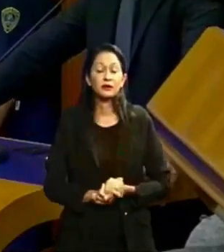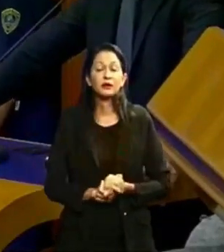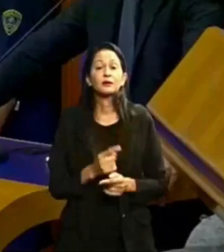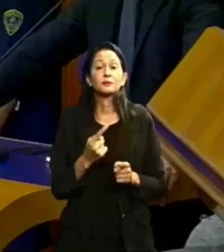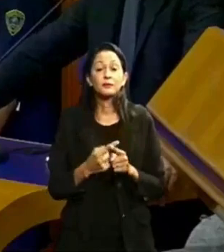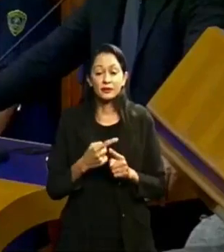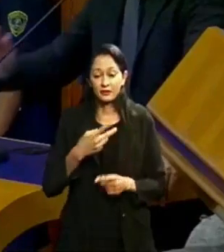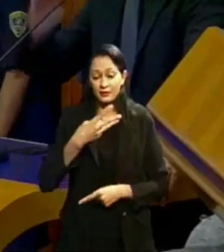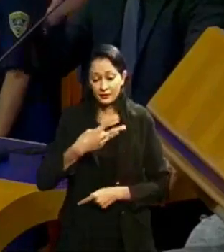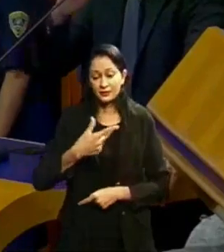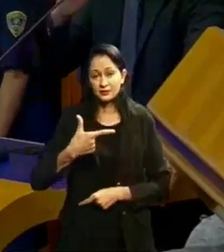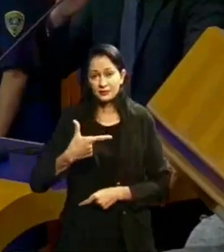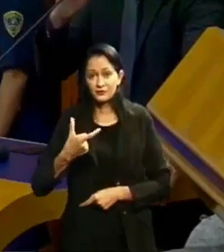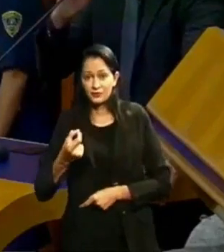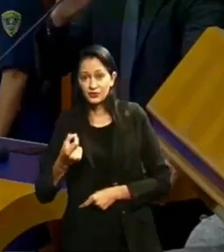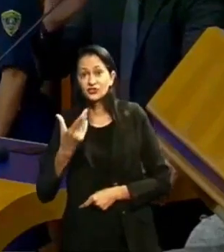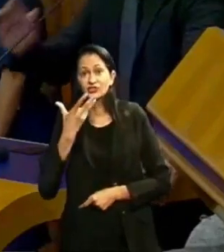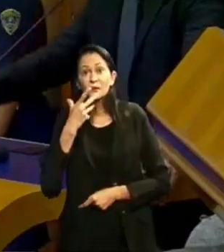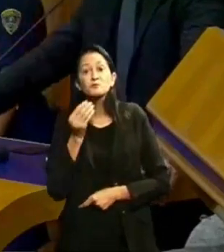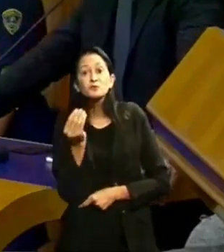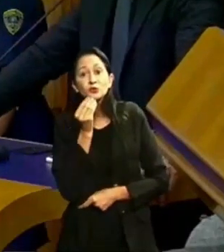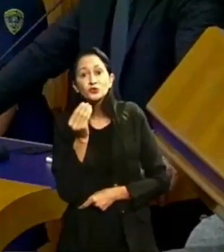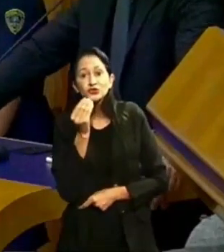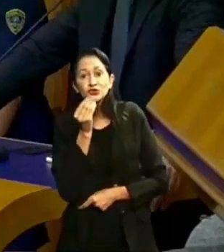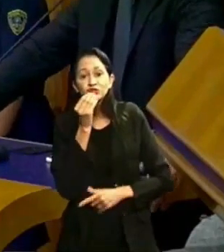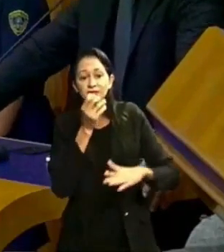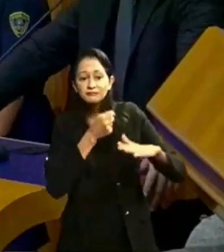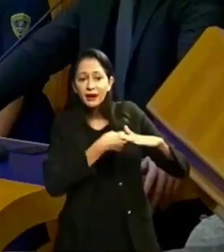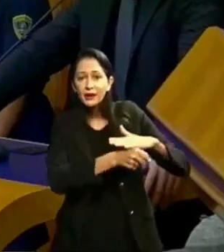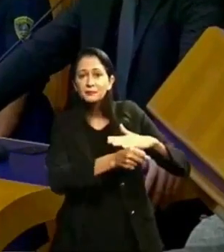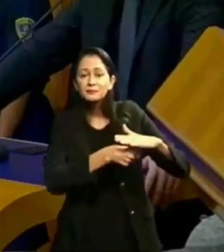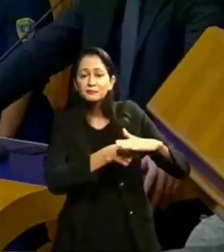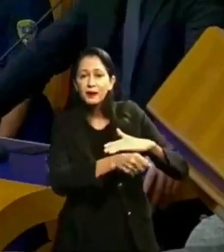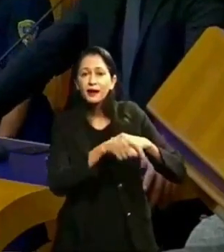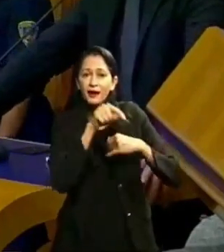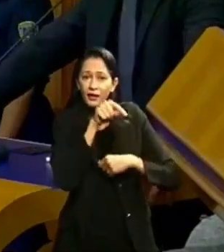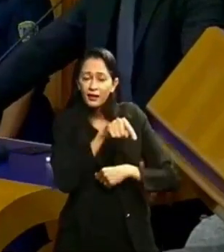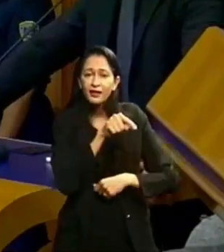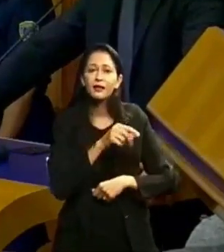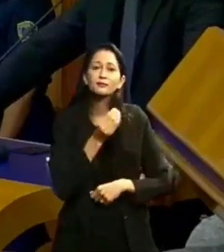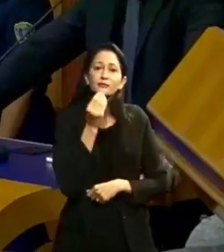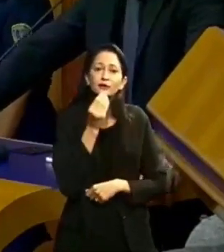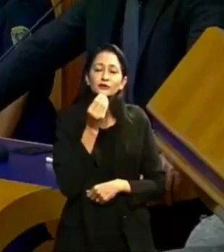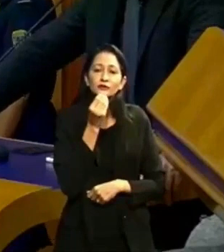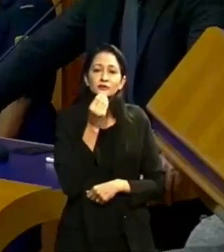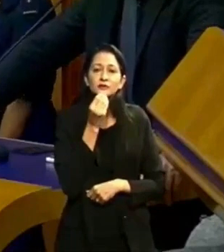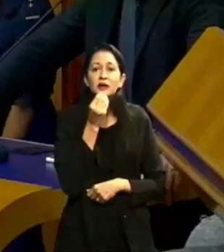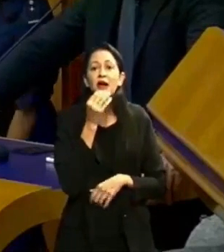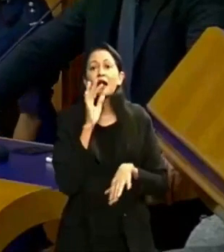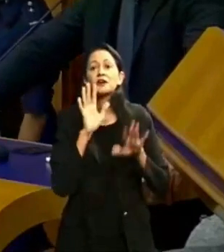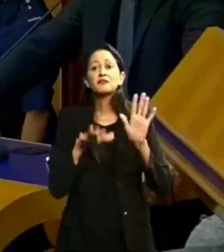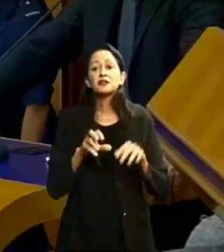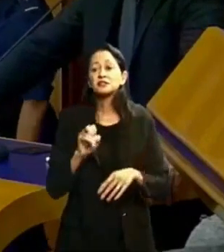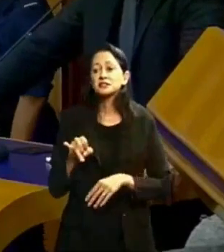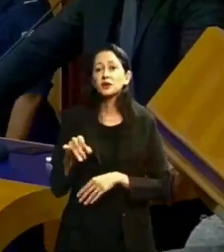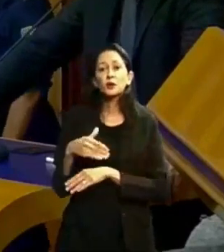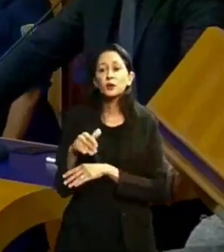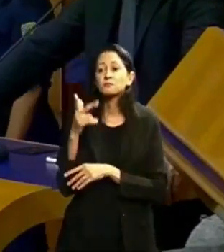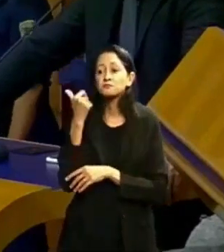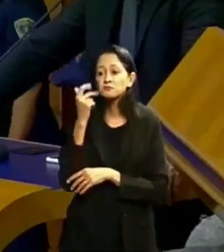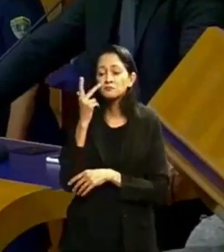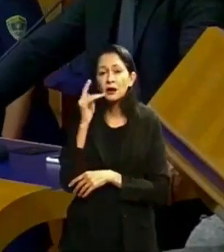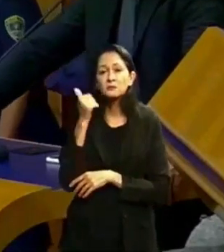Essas 320 crianças que poderiam estar na creche, vereador Jefferson Abel, elas podem ir para o mundo do crime estando na